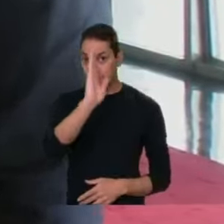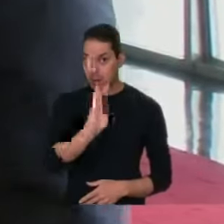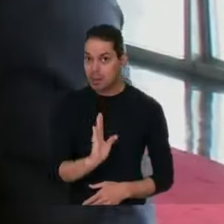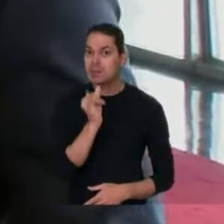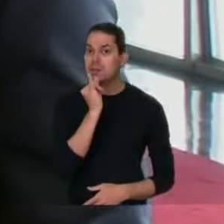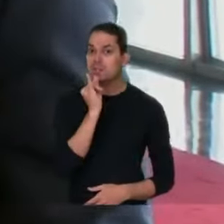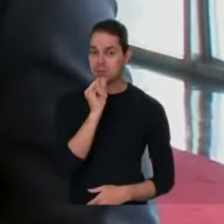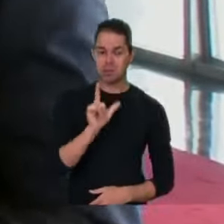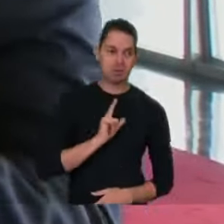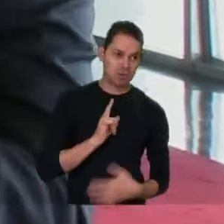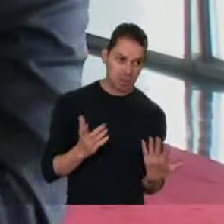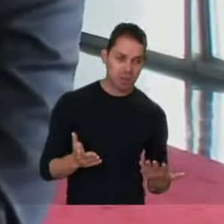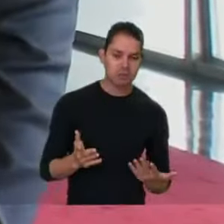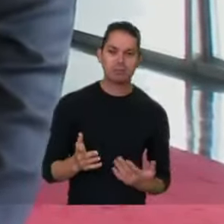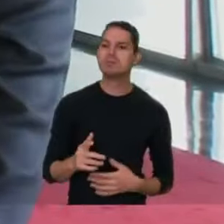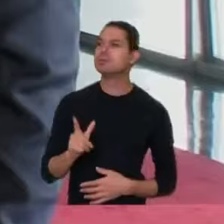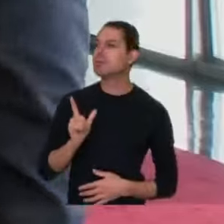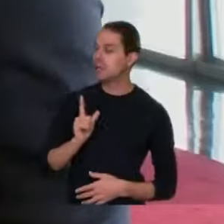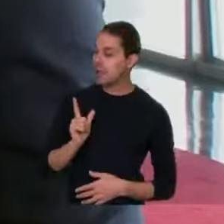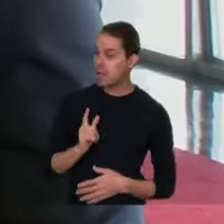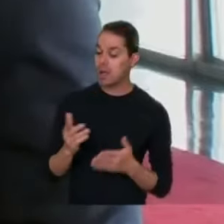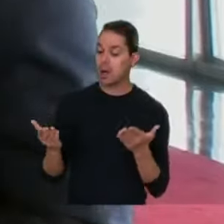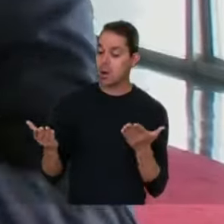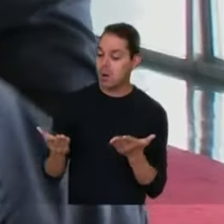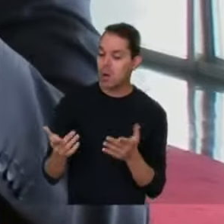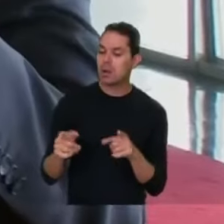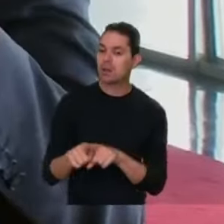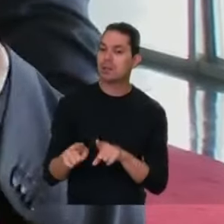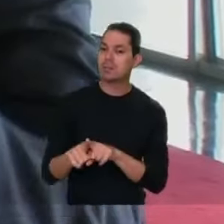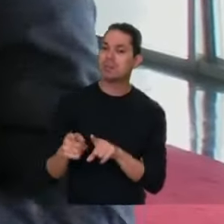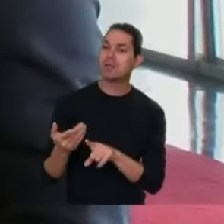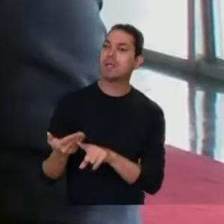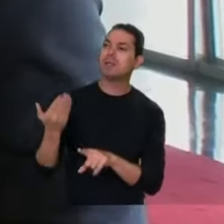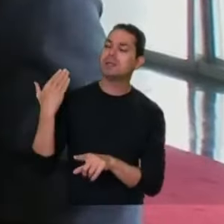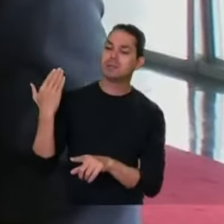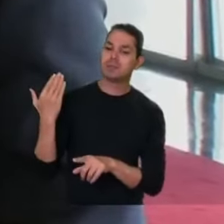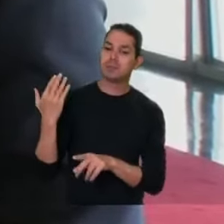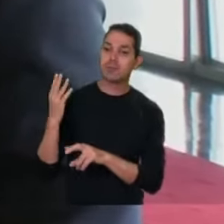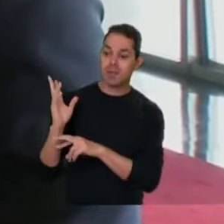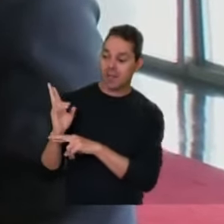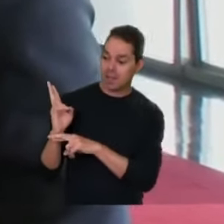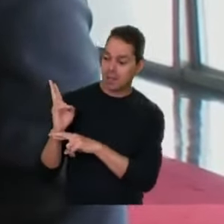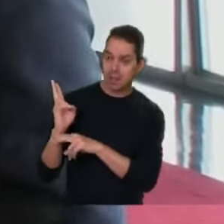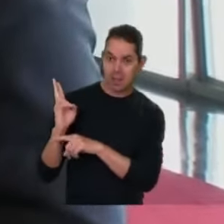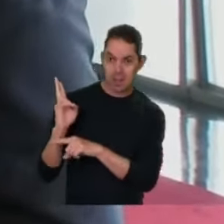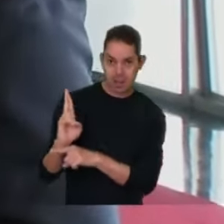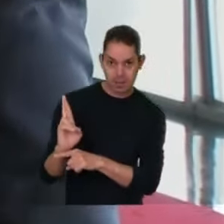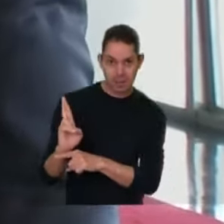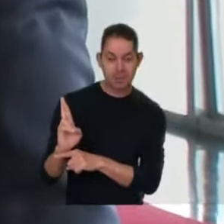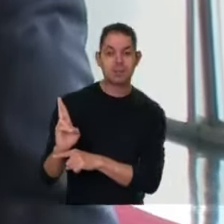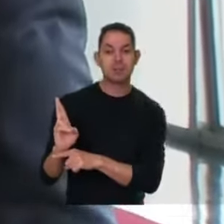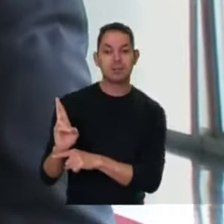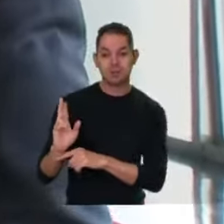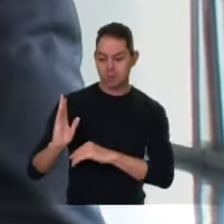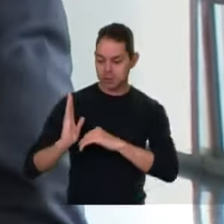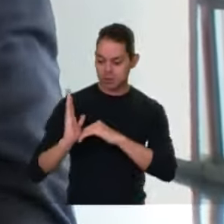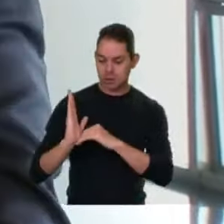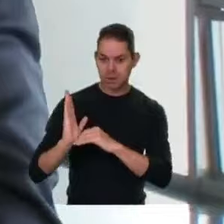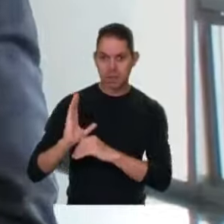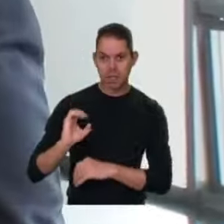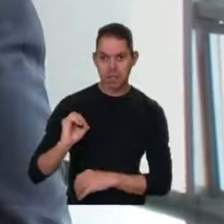mostrar Senador temos não apenas agora mas também inclusive na representação que faremos do Senado Federal na